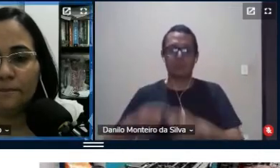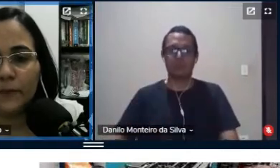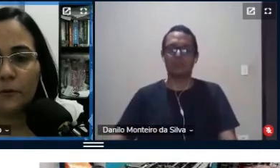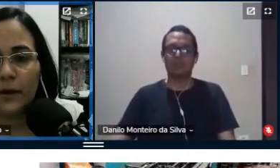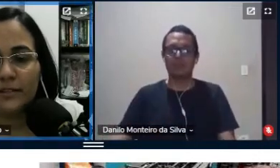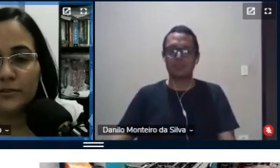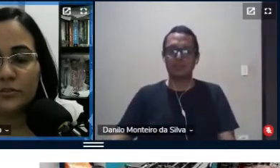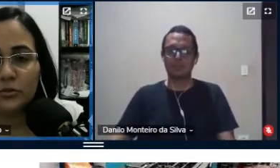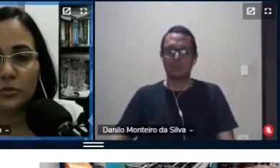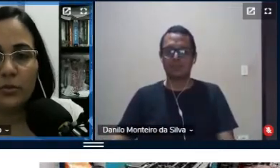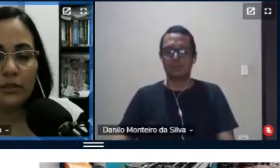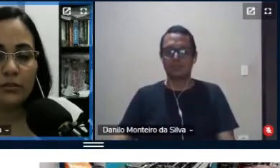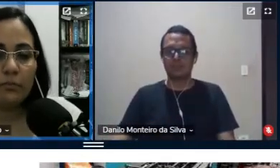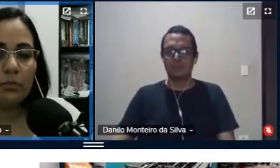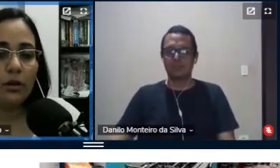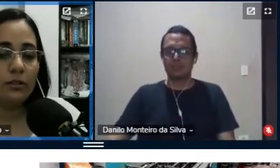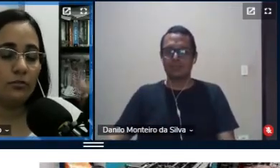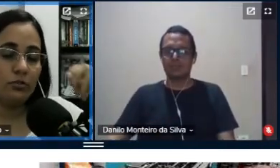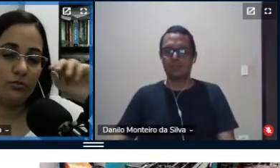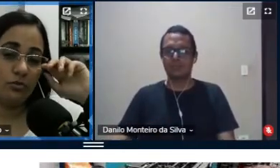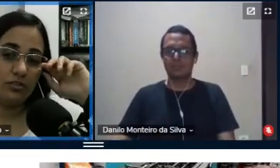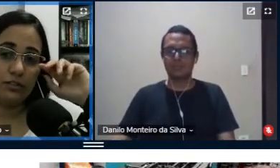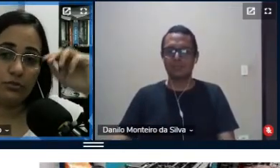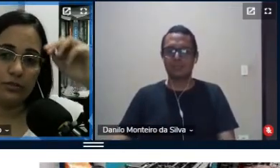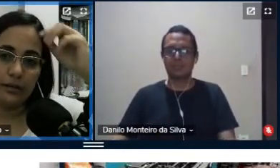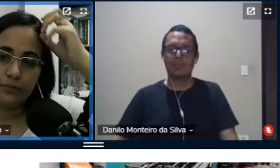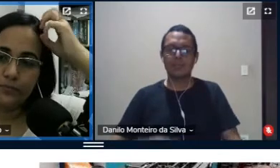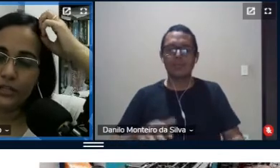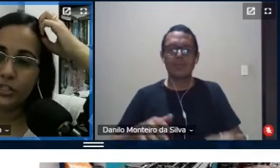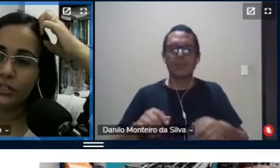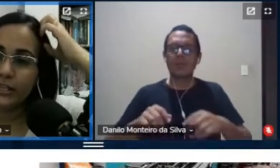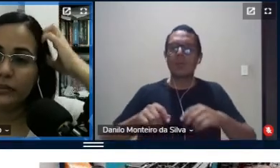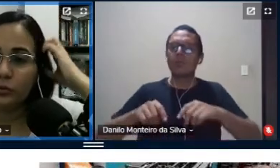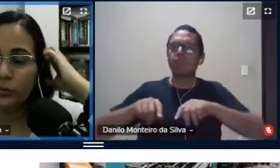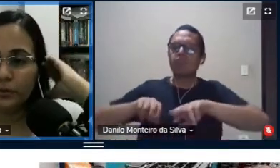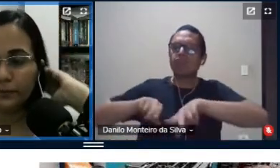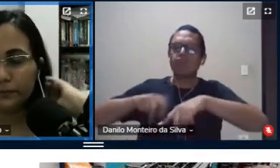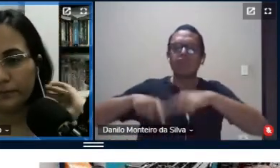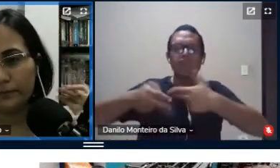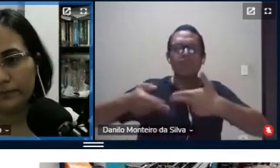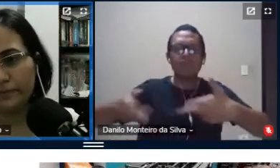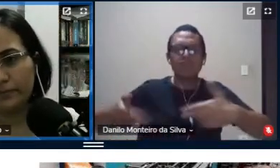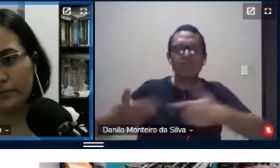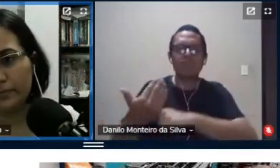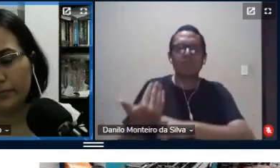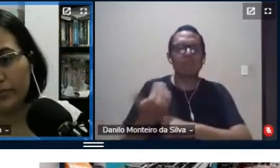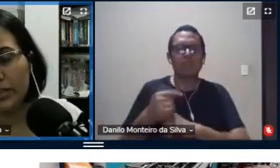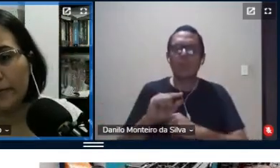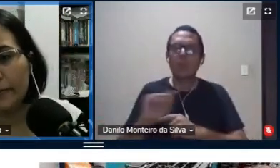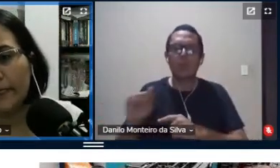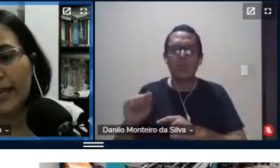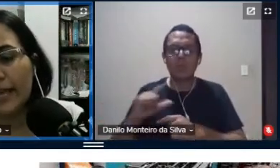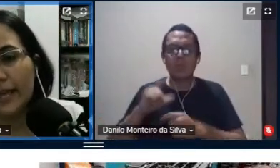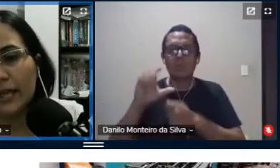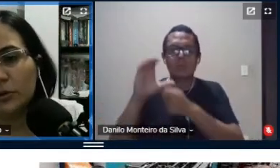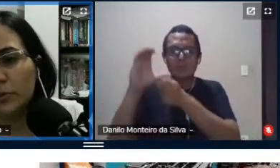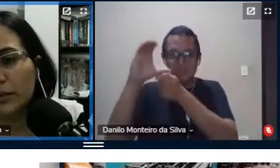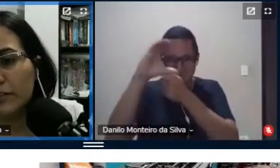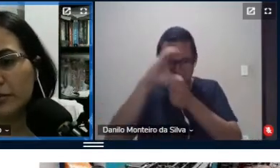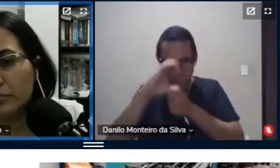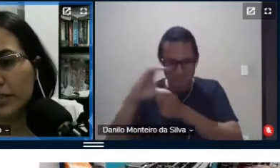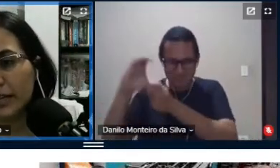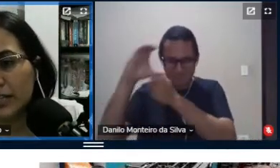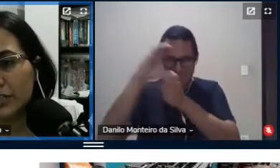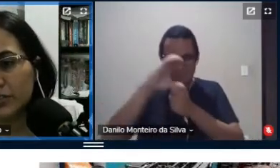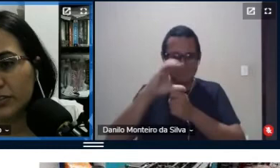Então, quais são os instrumentos que podem nos ajudar? A gente tem a lupa, né? A lupa